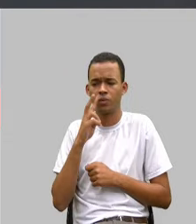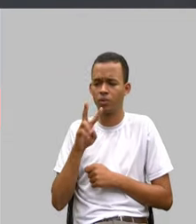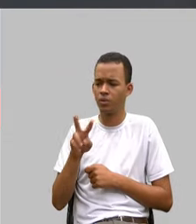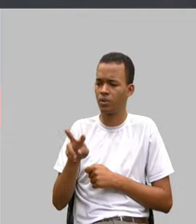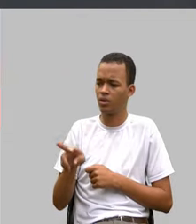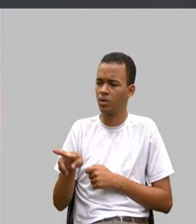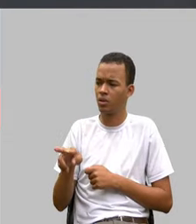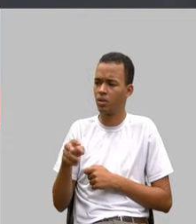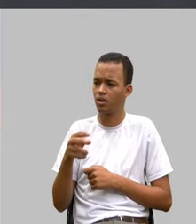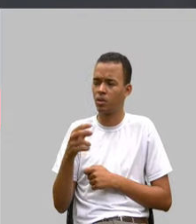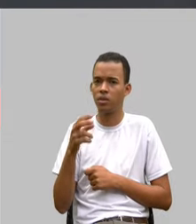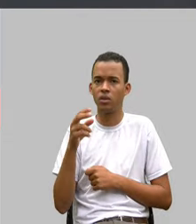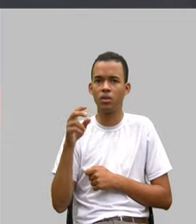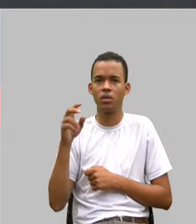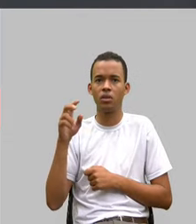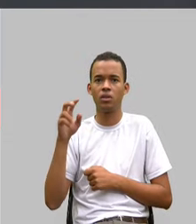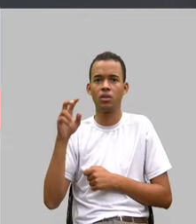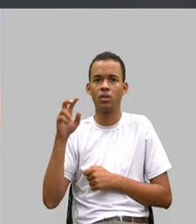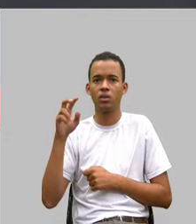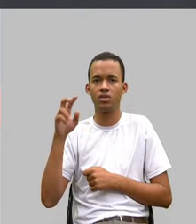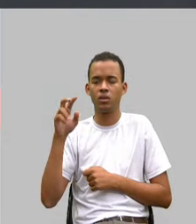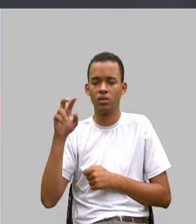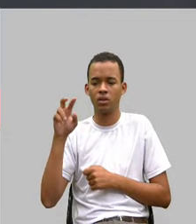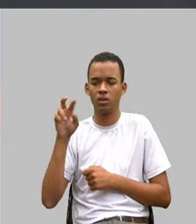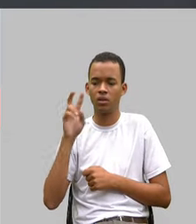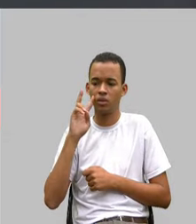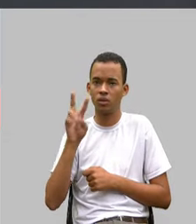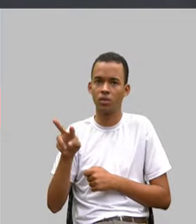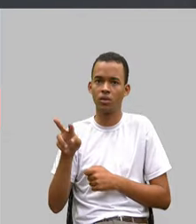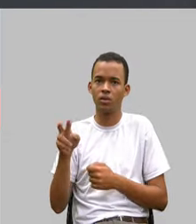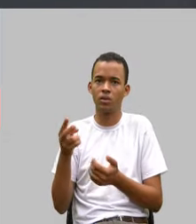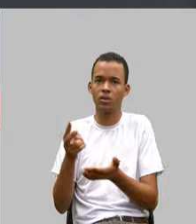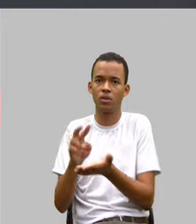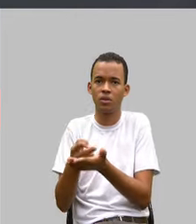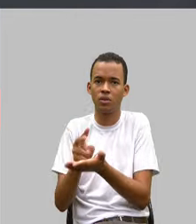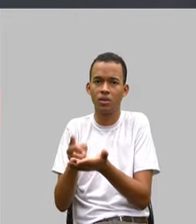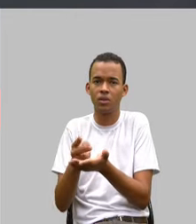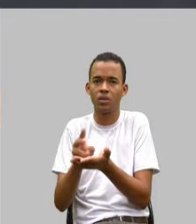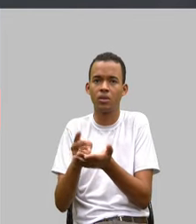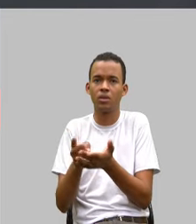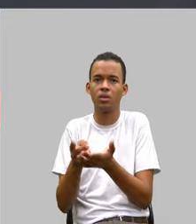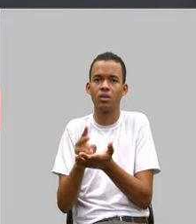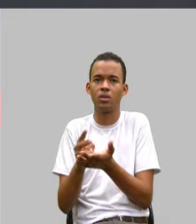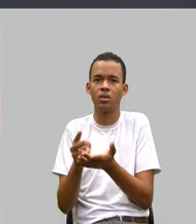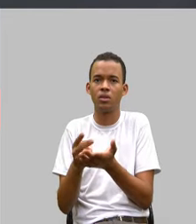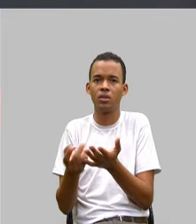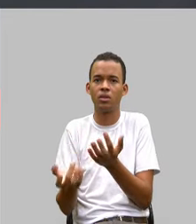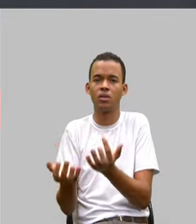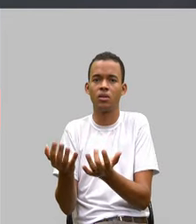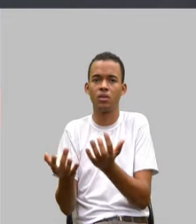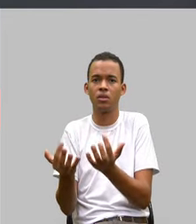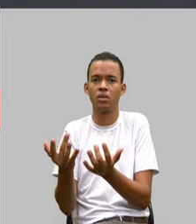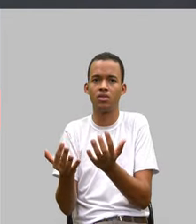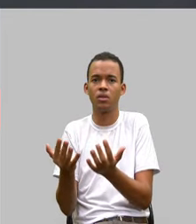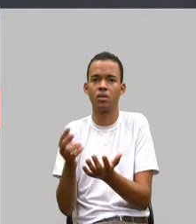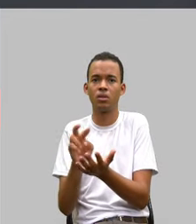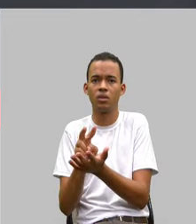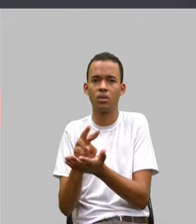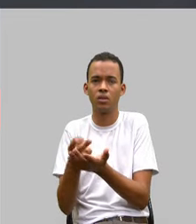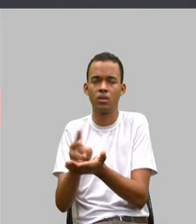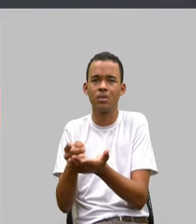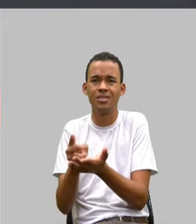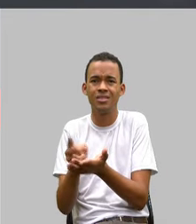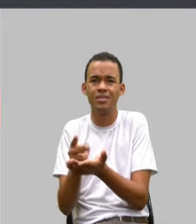eu virei assim o Samuel teve uma convulsão e caiu em cima daquele daquela chão quente quente